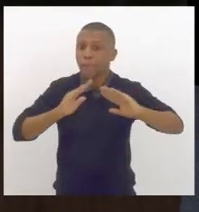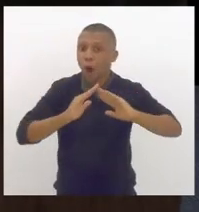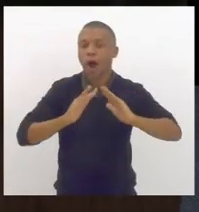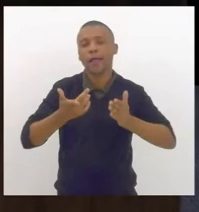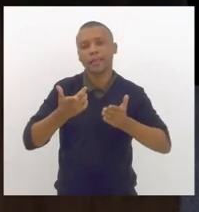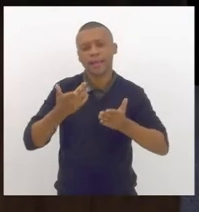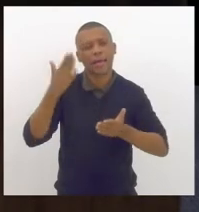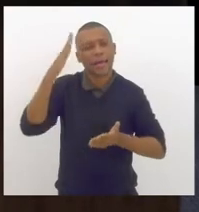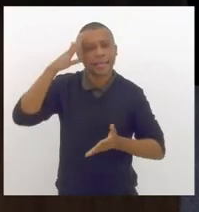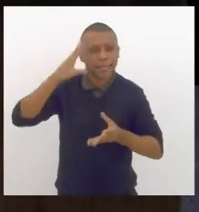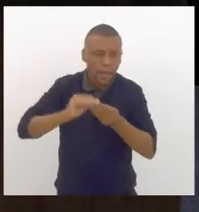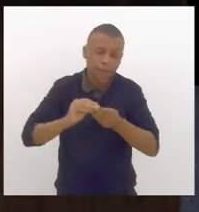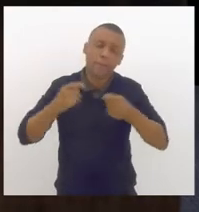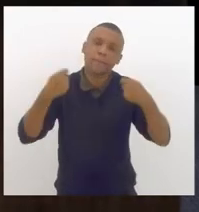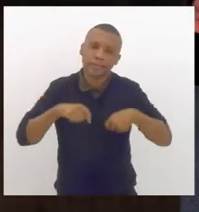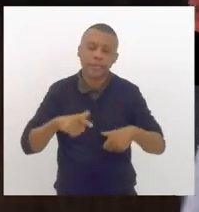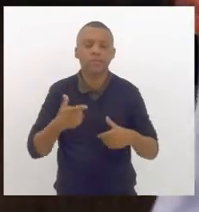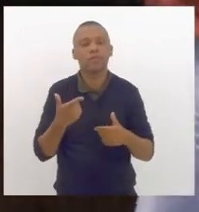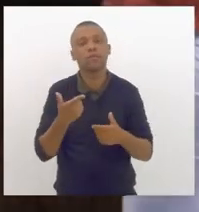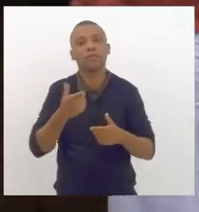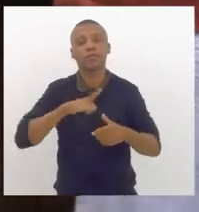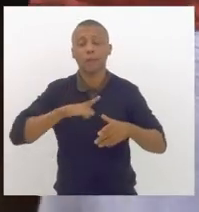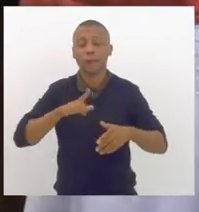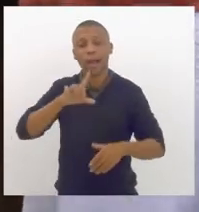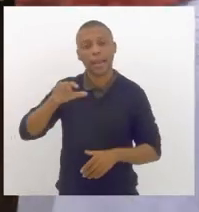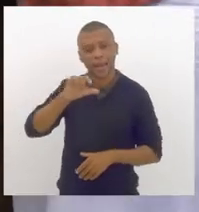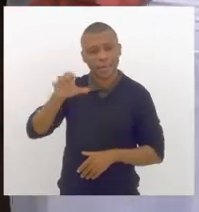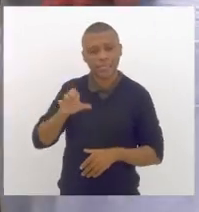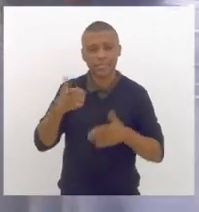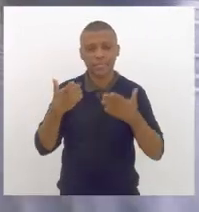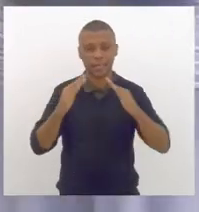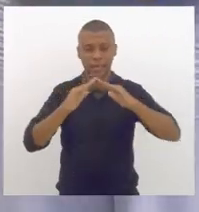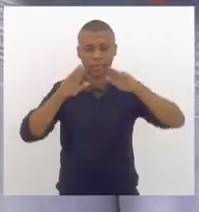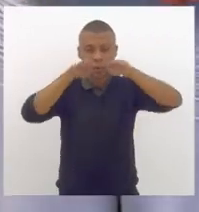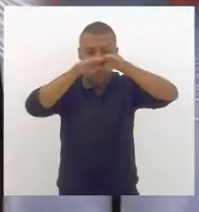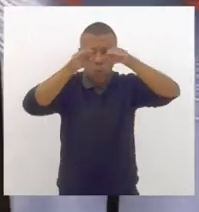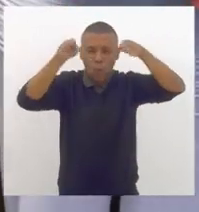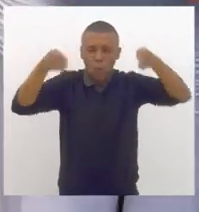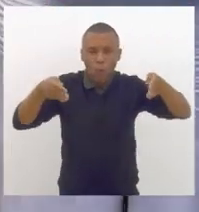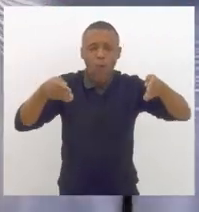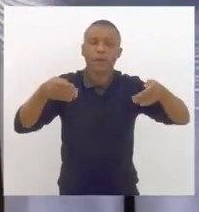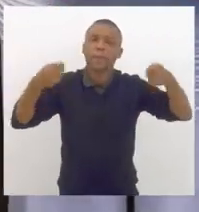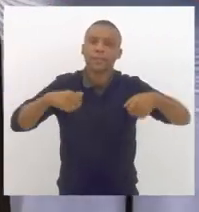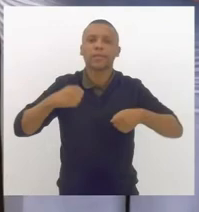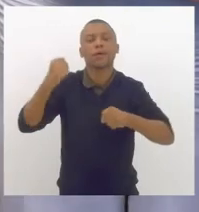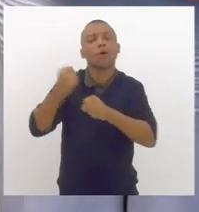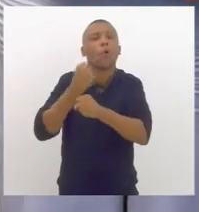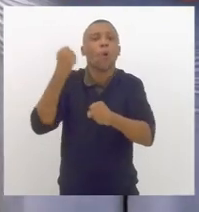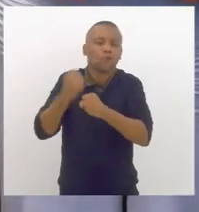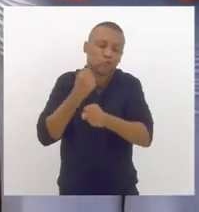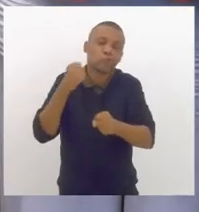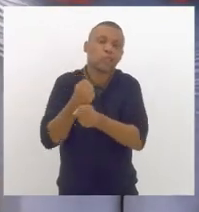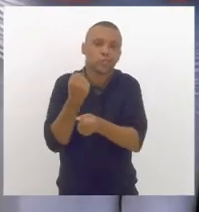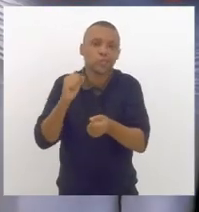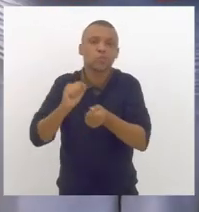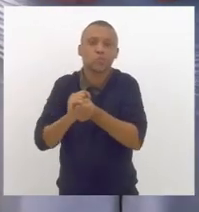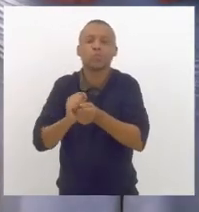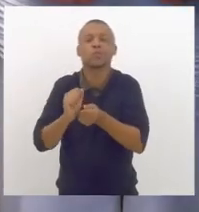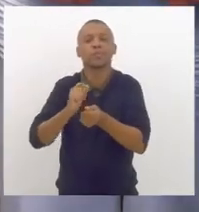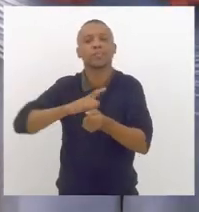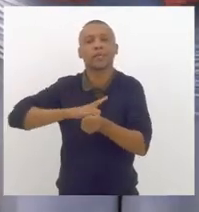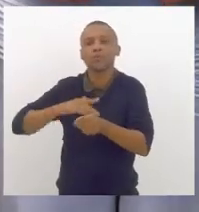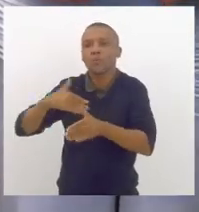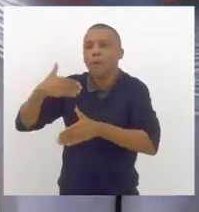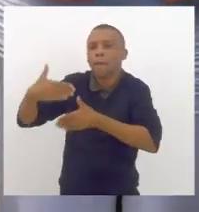precisa bater um teto para ter moradia dentro das favelas, que tem todo um